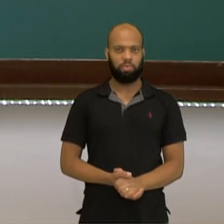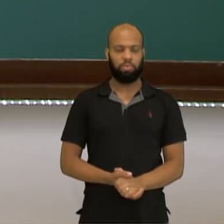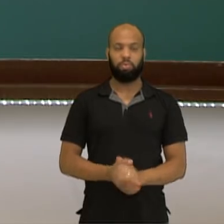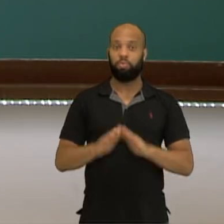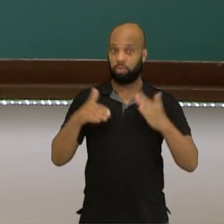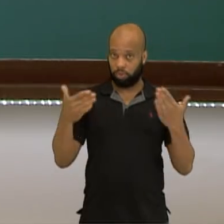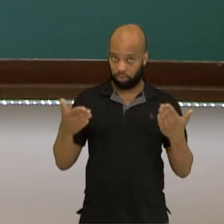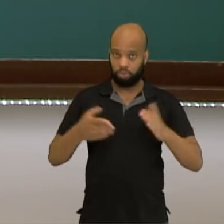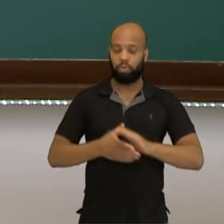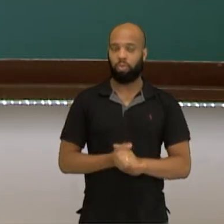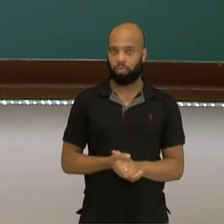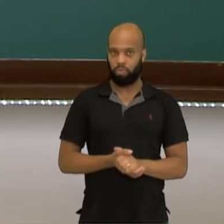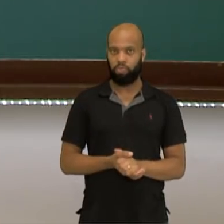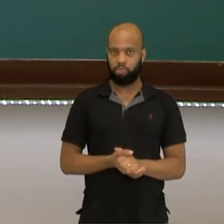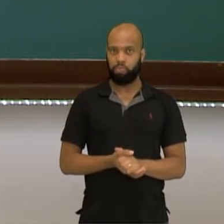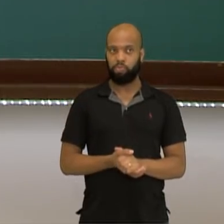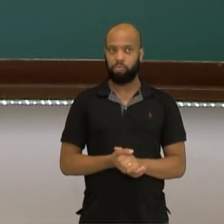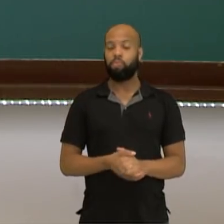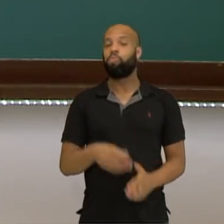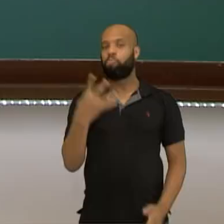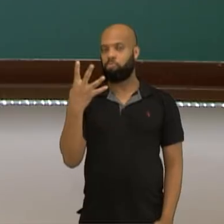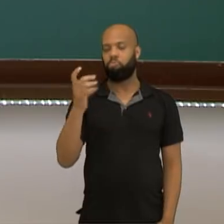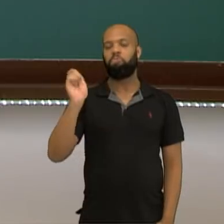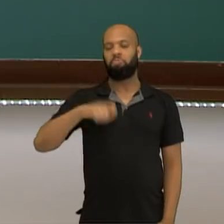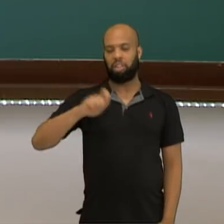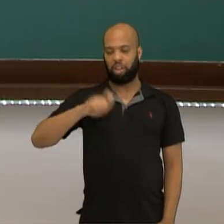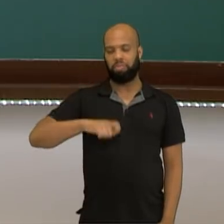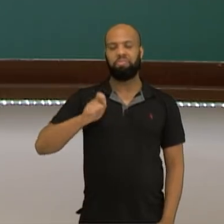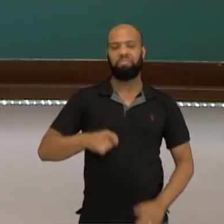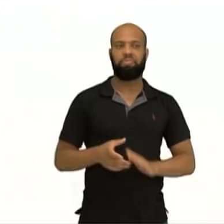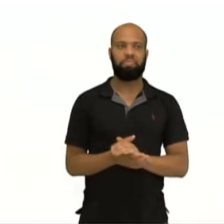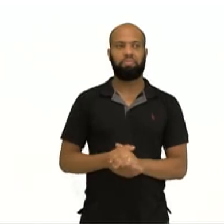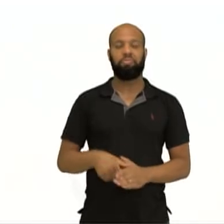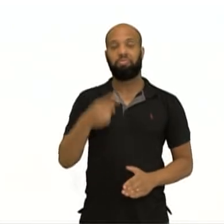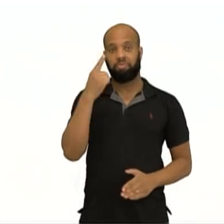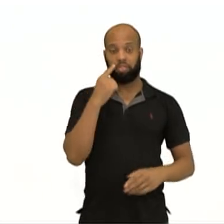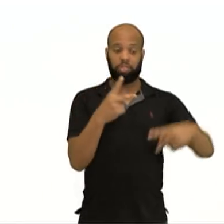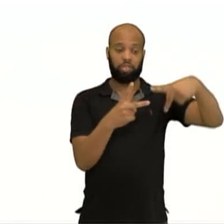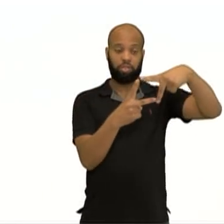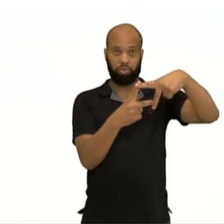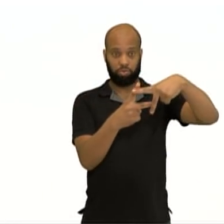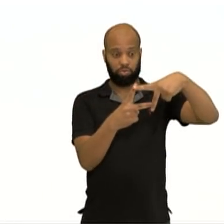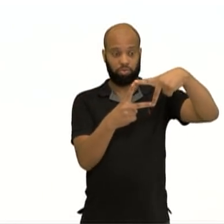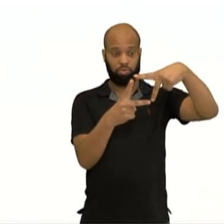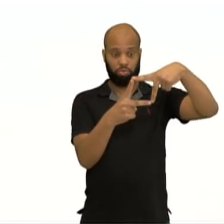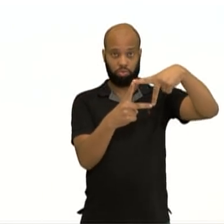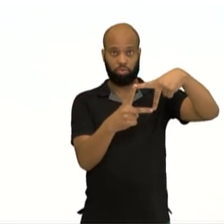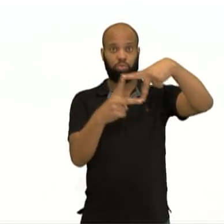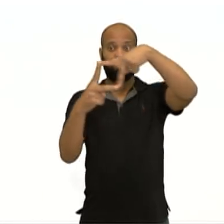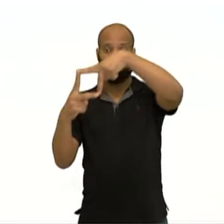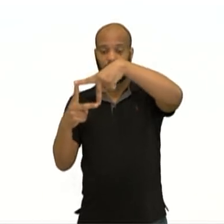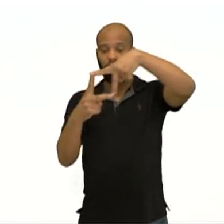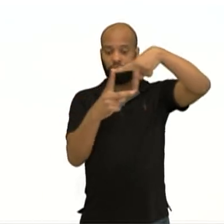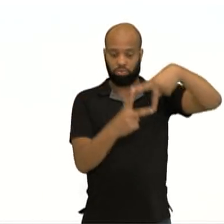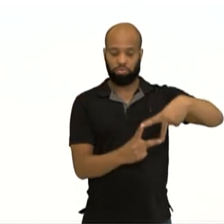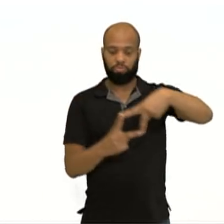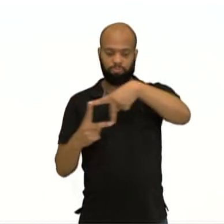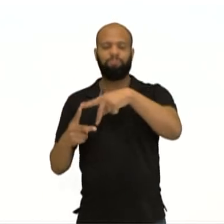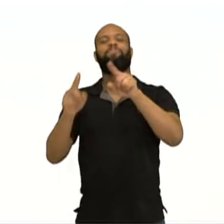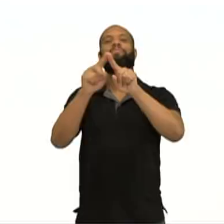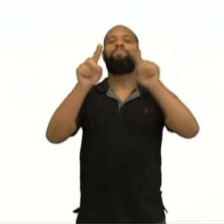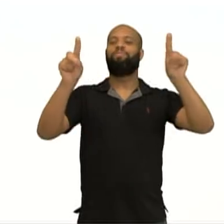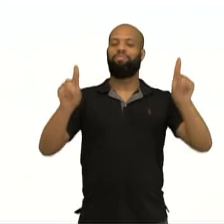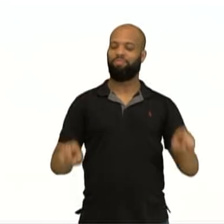E aí? Com 4 a gente consegue formar. Então, 4 quadradinhos eu consigo formar um quadrado perfeito.